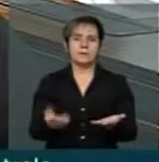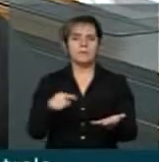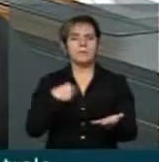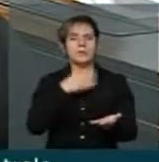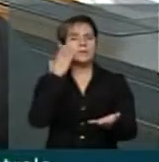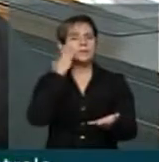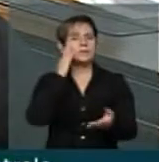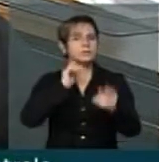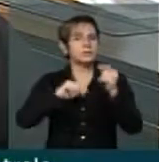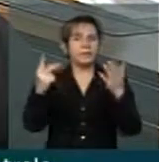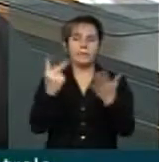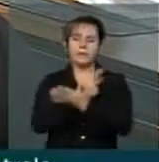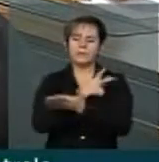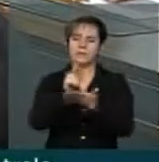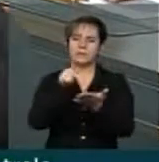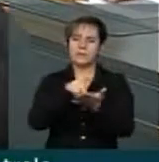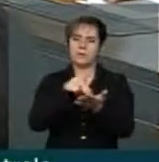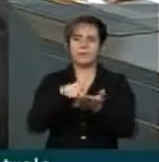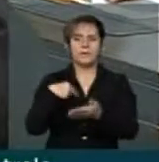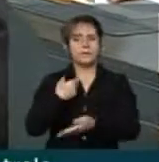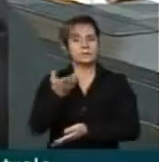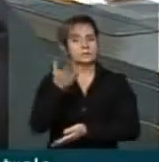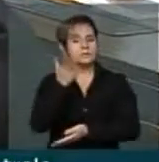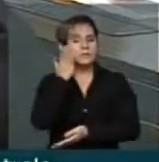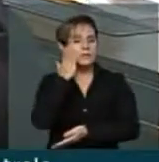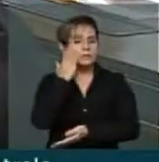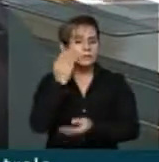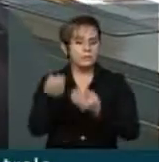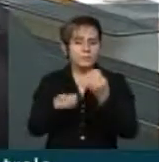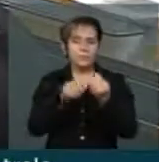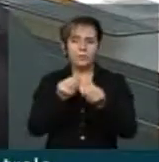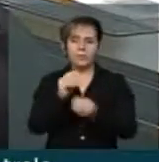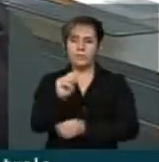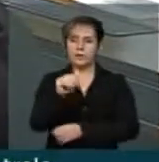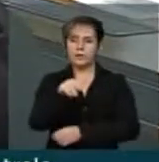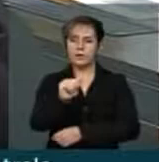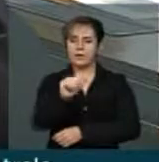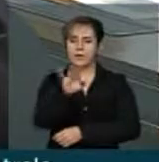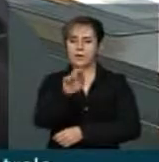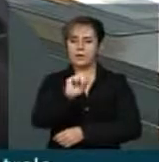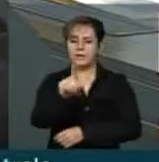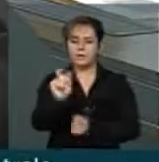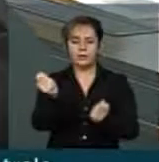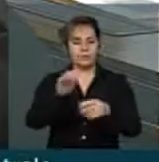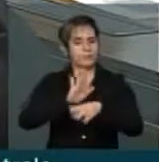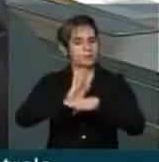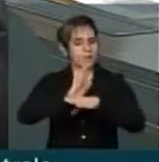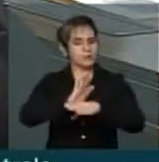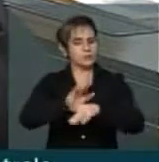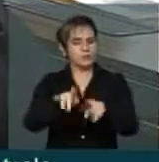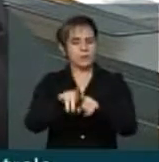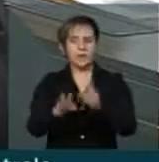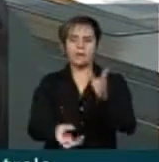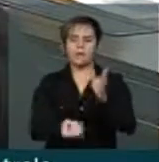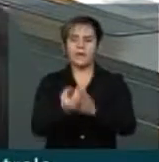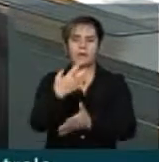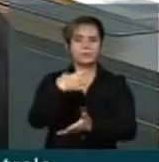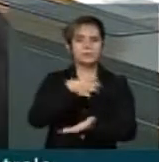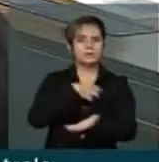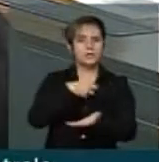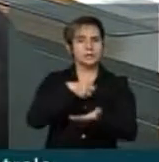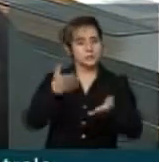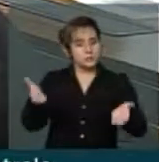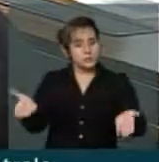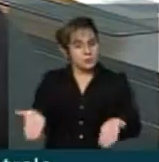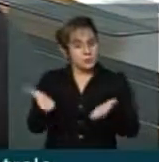sabe o que está acontecendo. Então, a gente quer saber como, com a ajuda da Anatel, nós podemos criar mecanismos ou